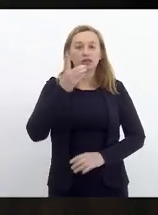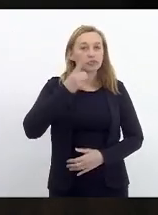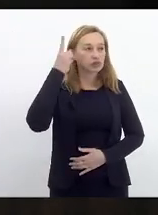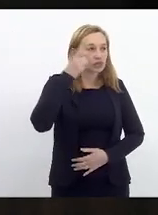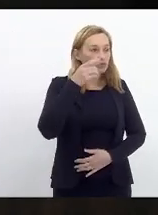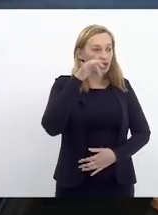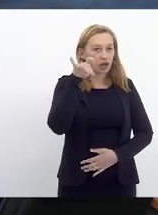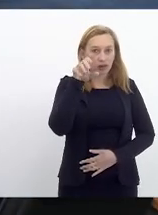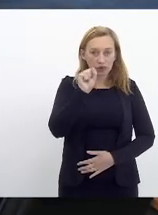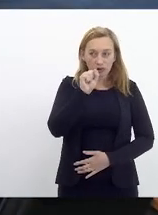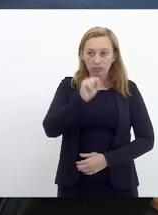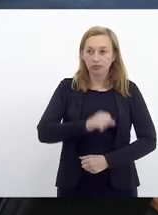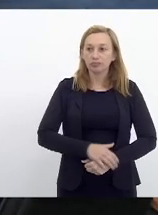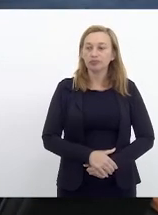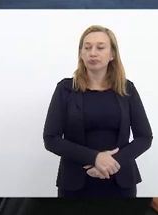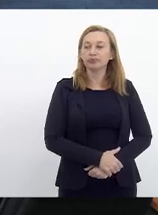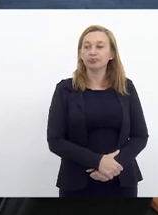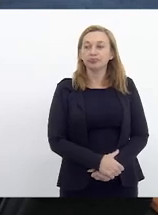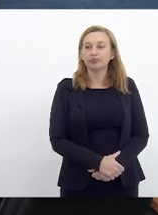Augusto.